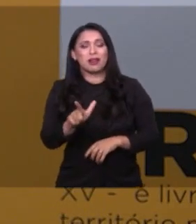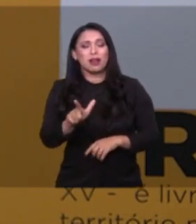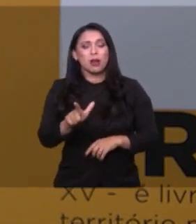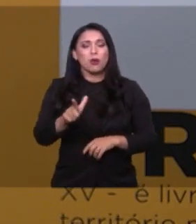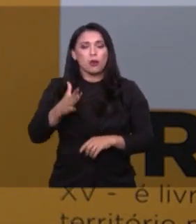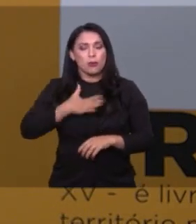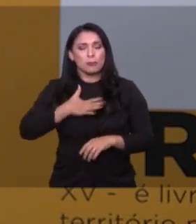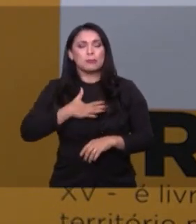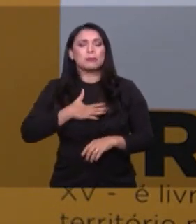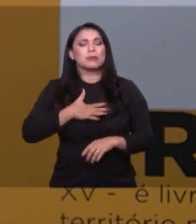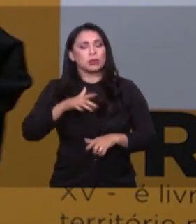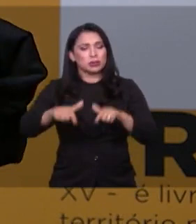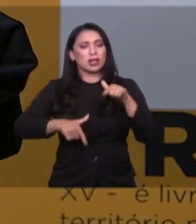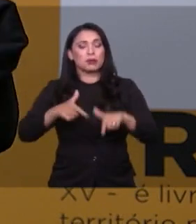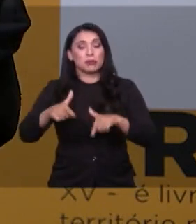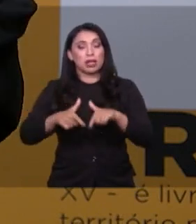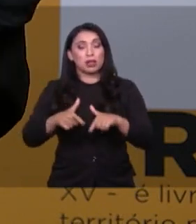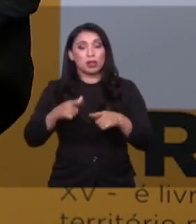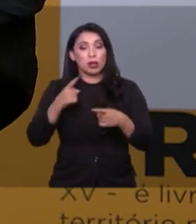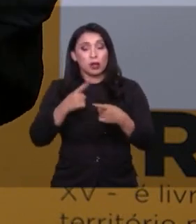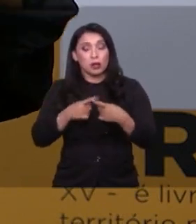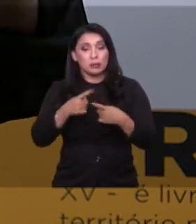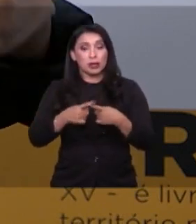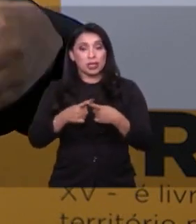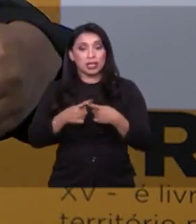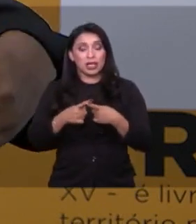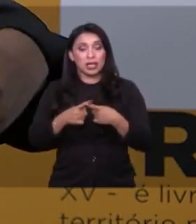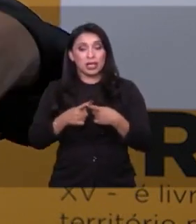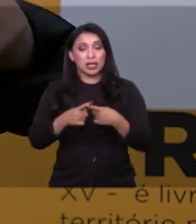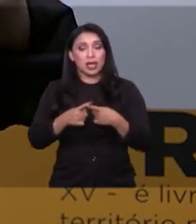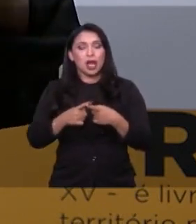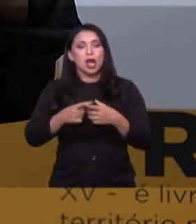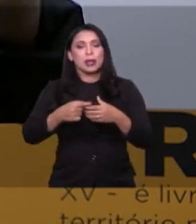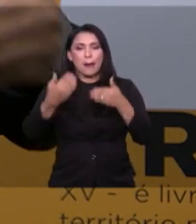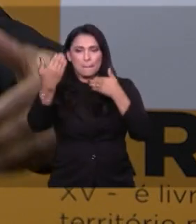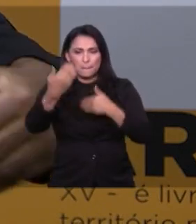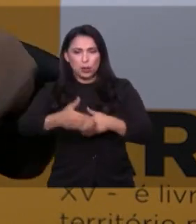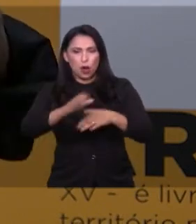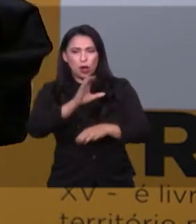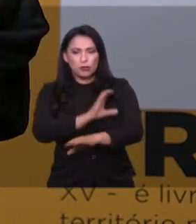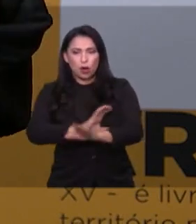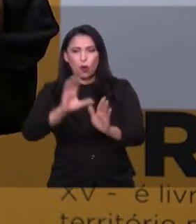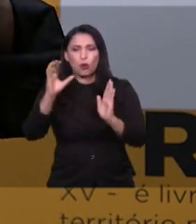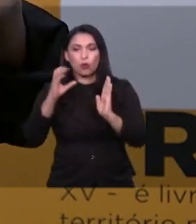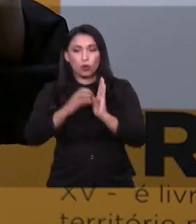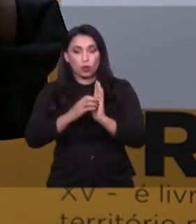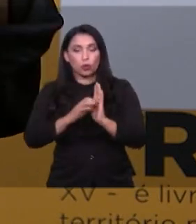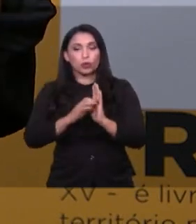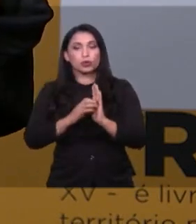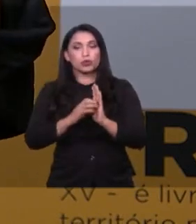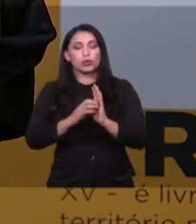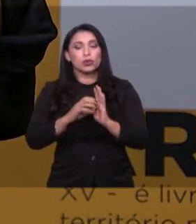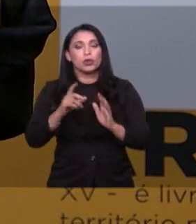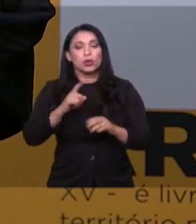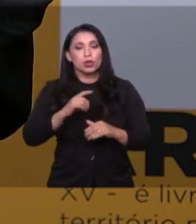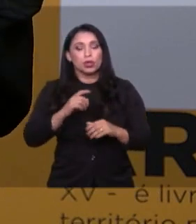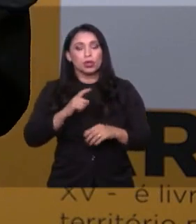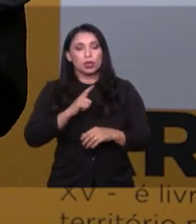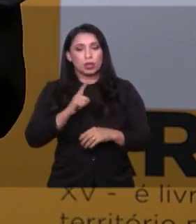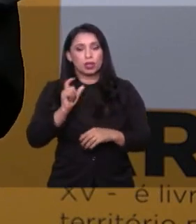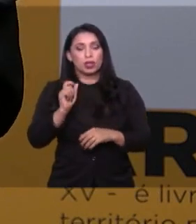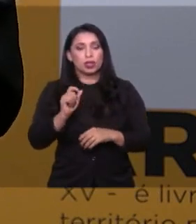meu passo, entendeu? Até porque mesmo na prova de concurso que a gente faz, como eu já falei, porque eu